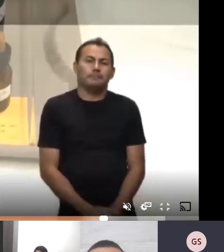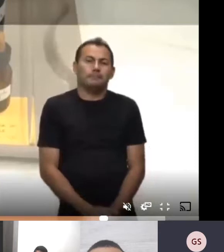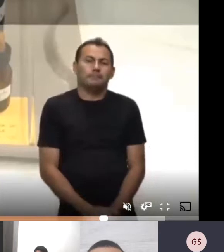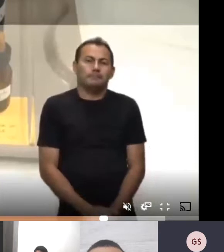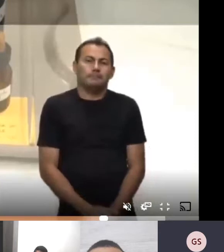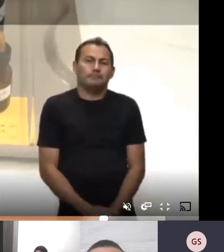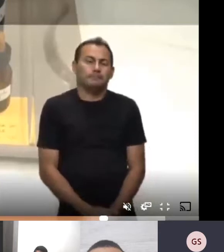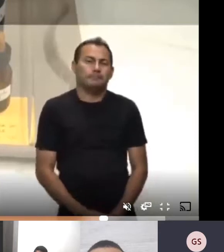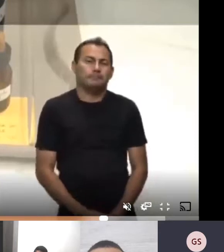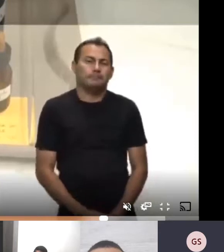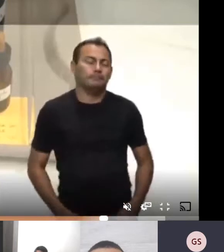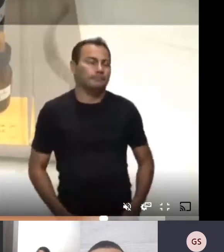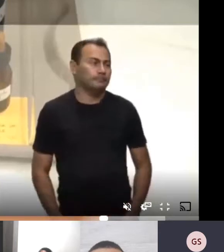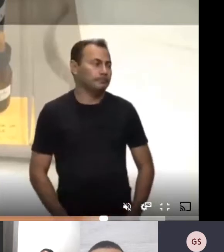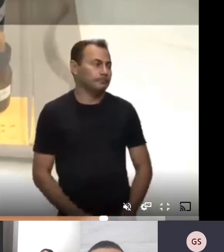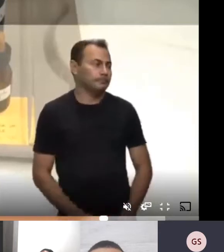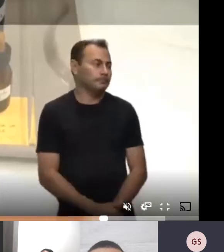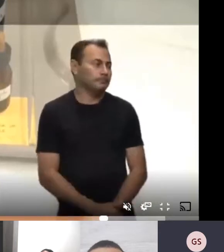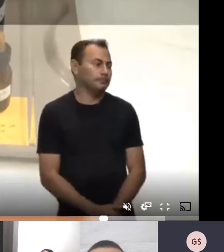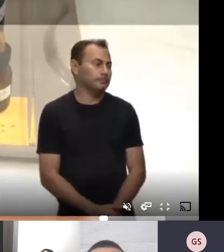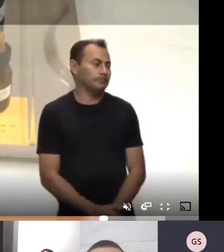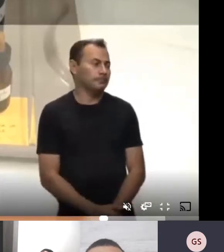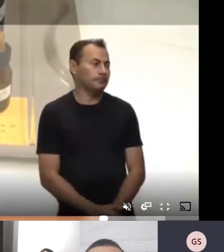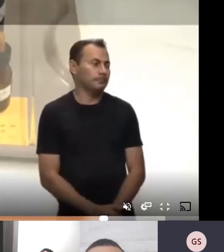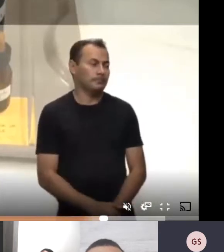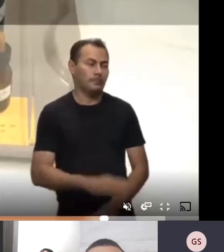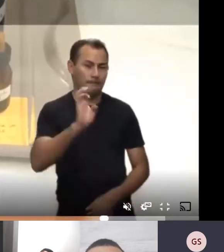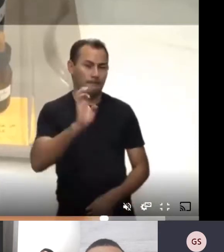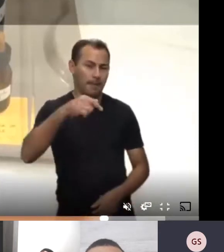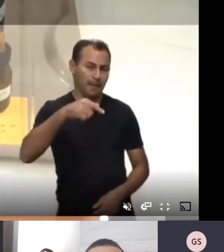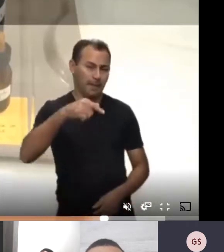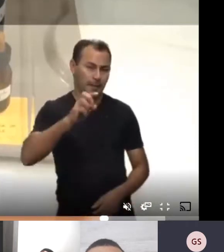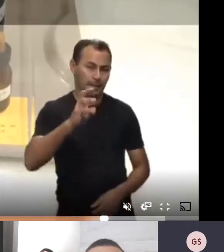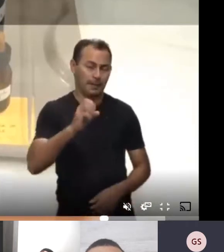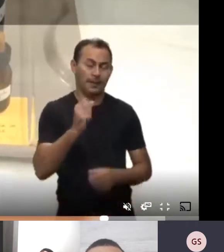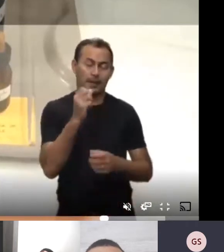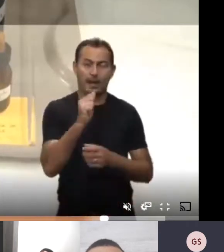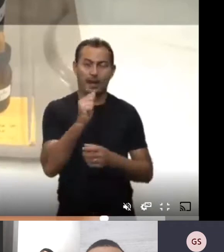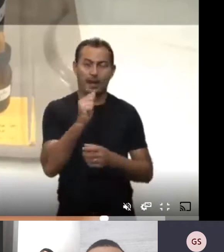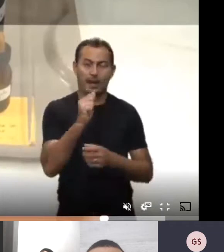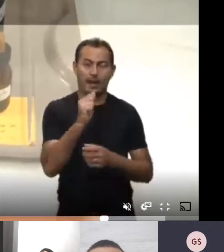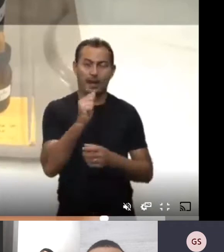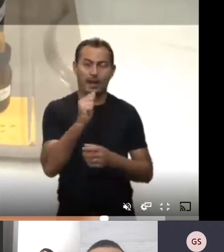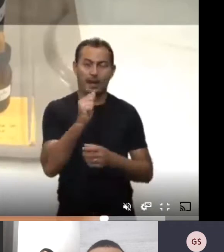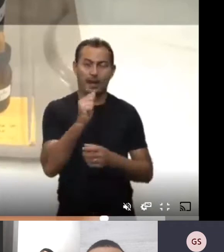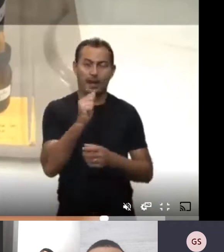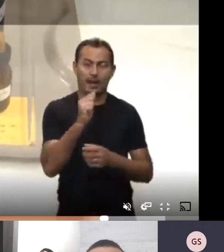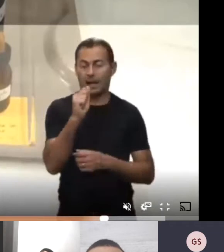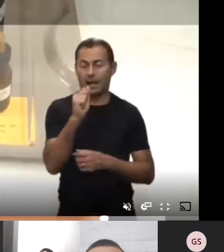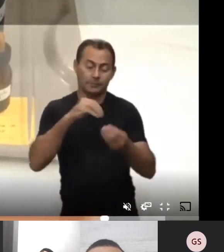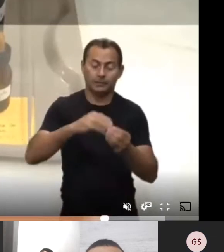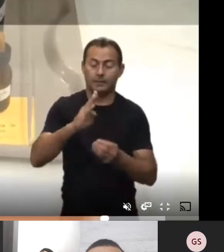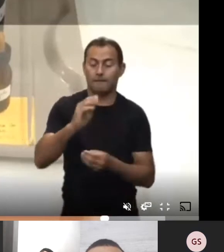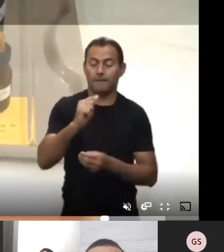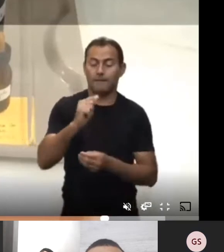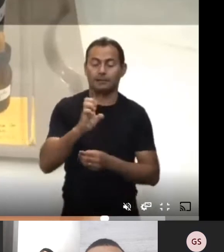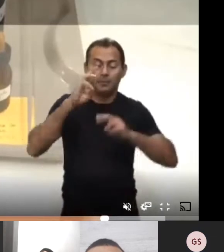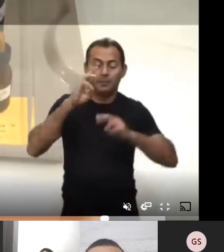o ponto de equivalência do tampão é o mesmo que do 6,8, com pH 6,8.